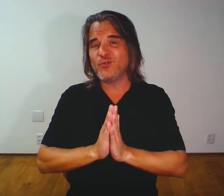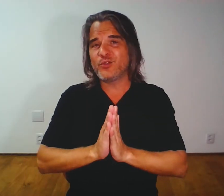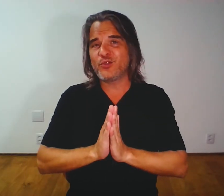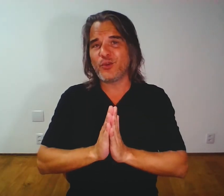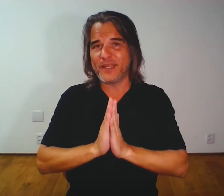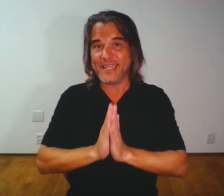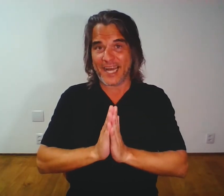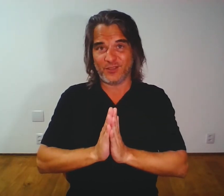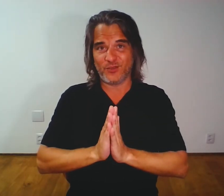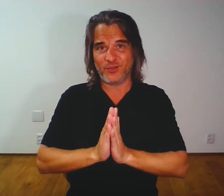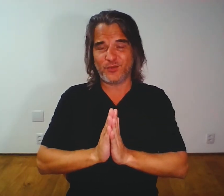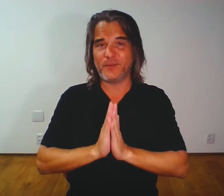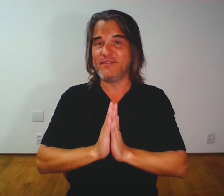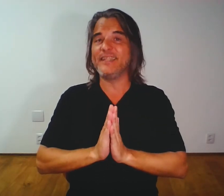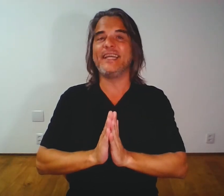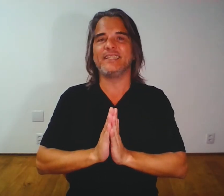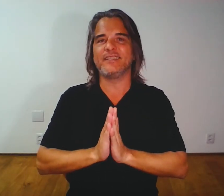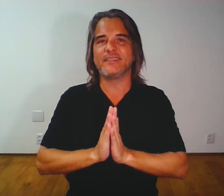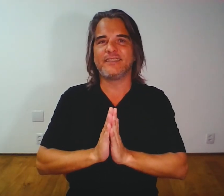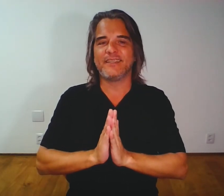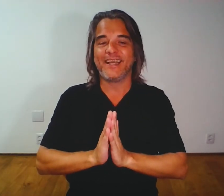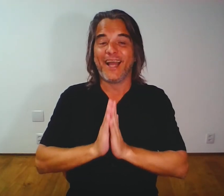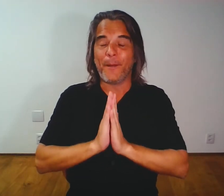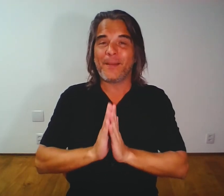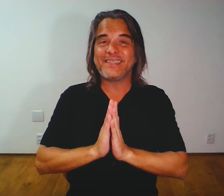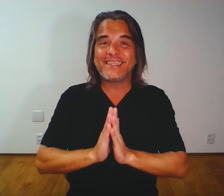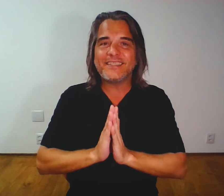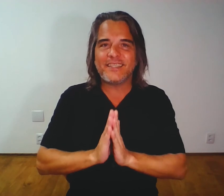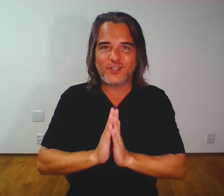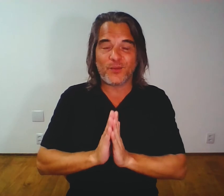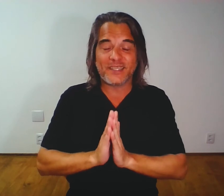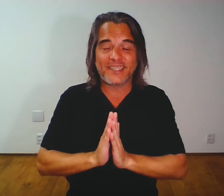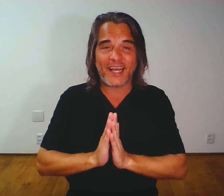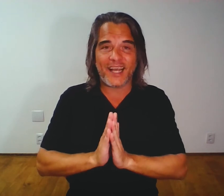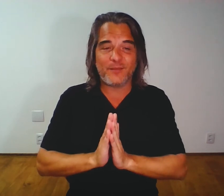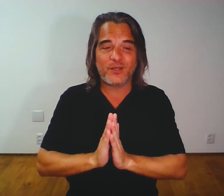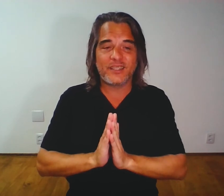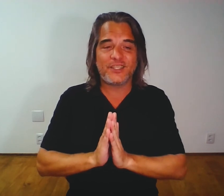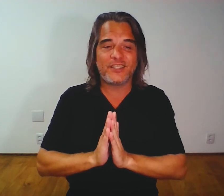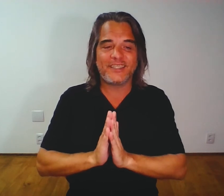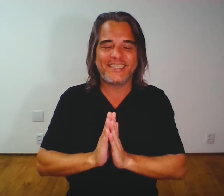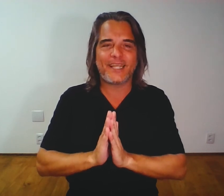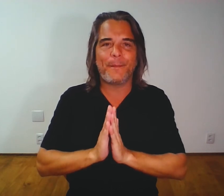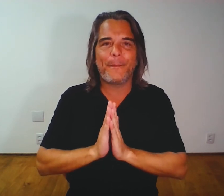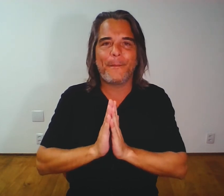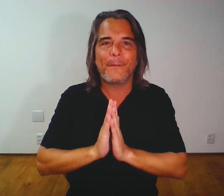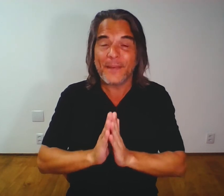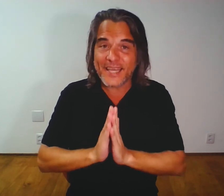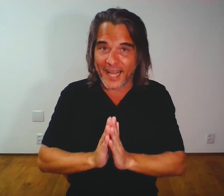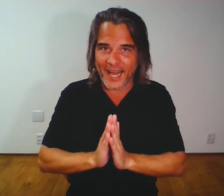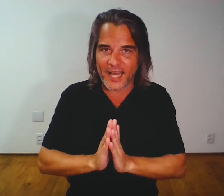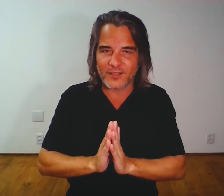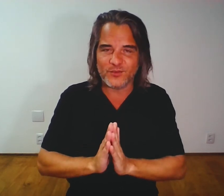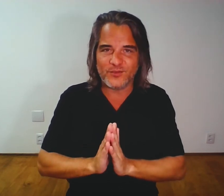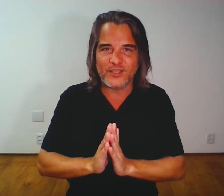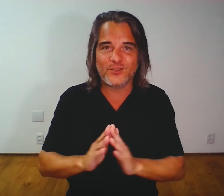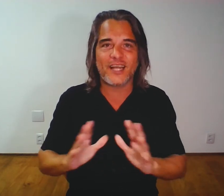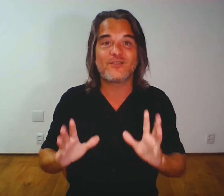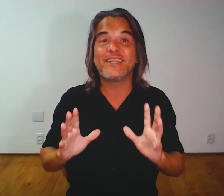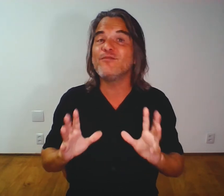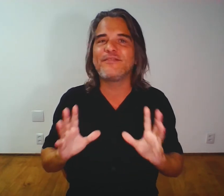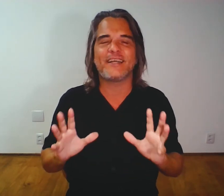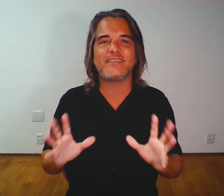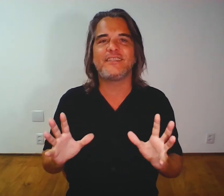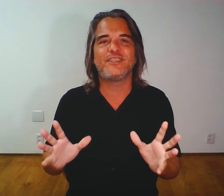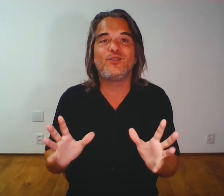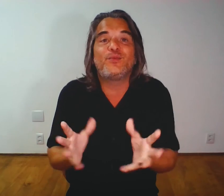Bom, esse é um curso sobre dados, sobre evidências. Mas antes da gente começar, é importante deixar bem claro que os